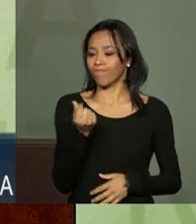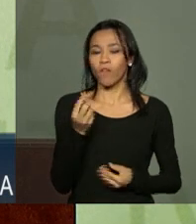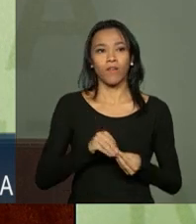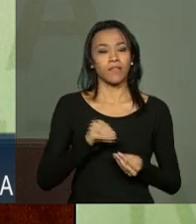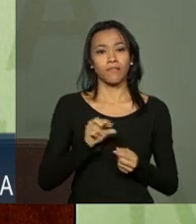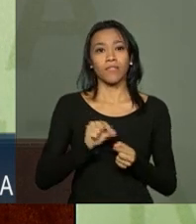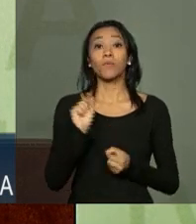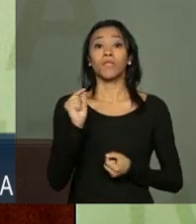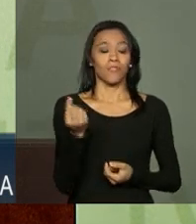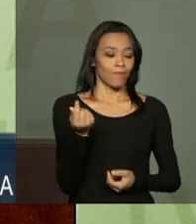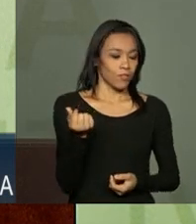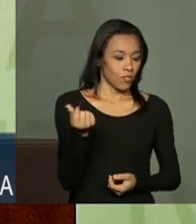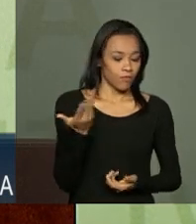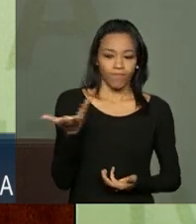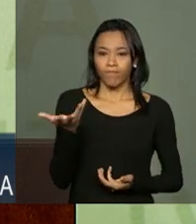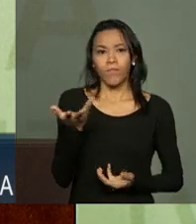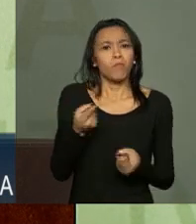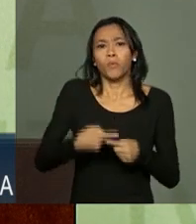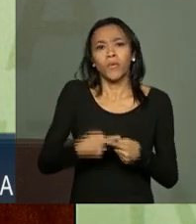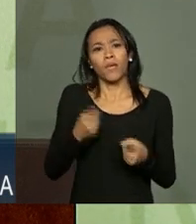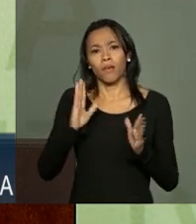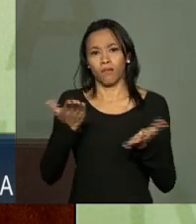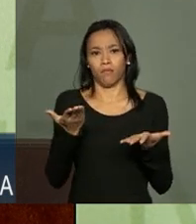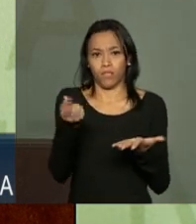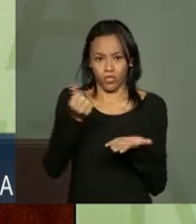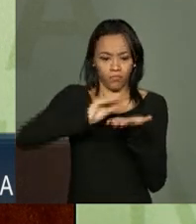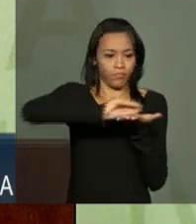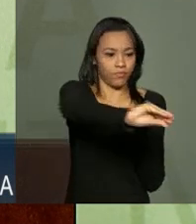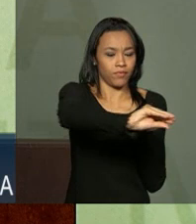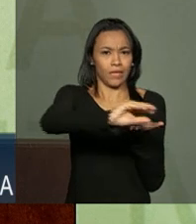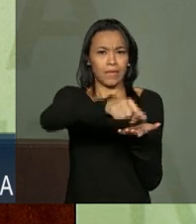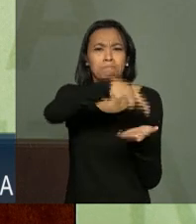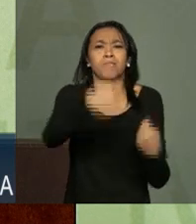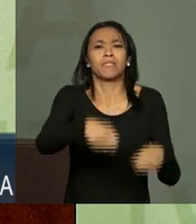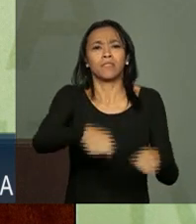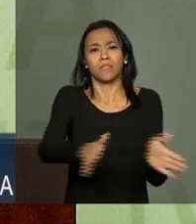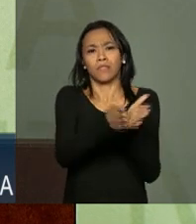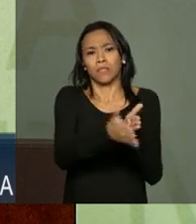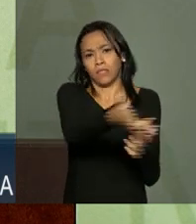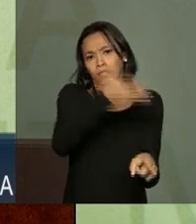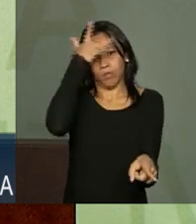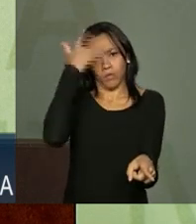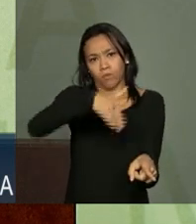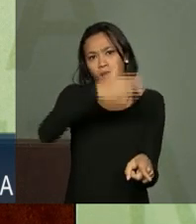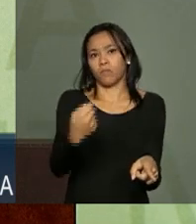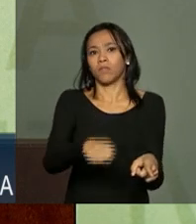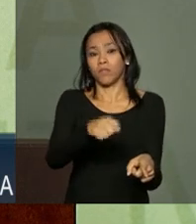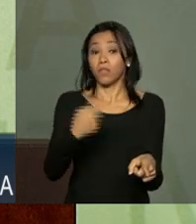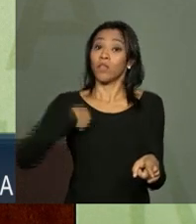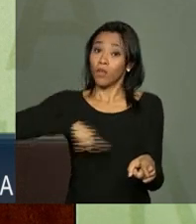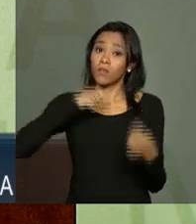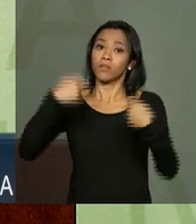vai priorizar e por que prioriza aqueles que mais precisam. Porque a gente tem